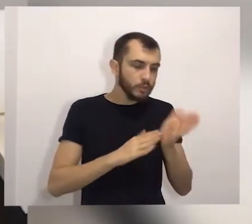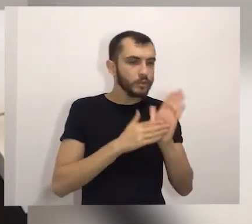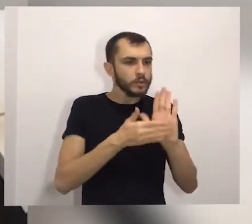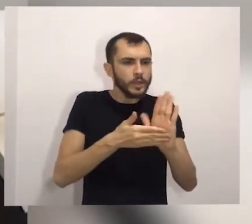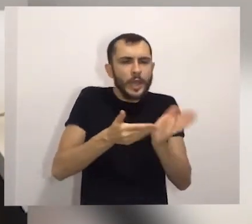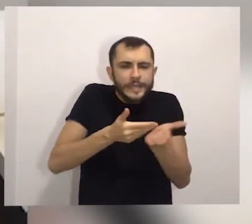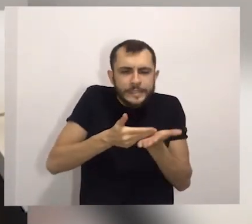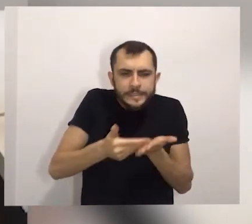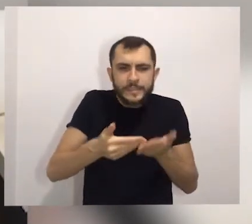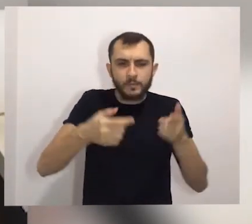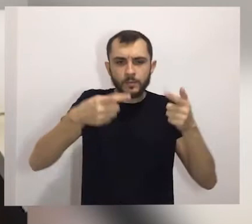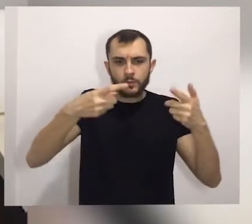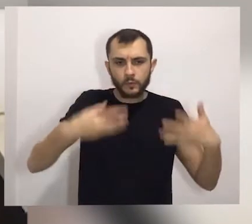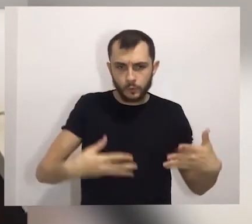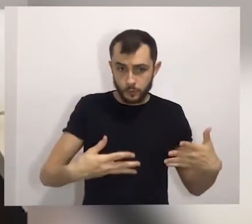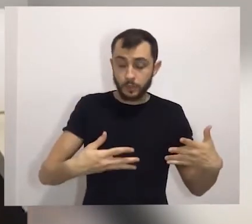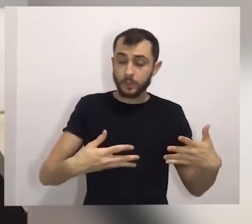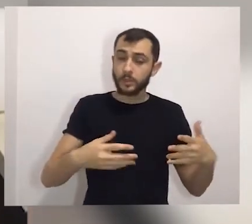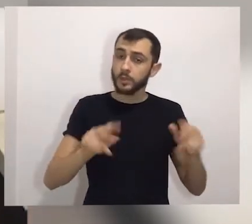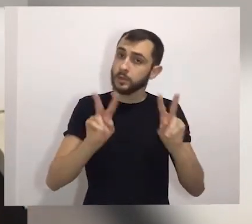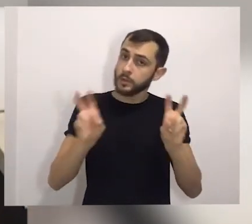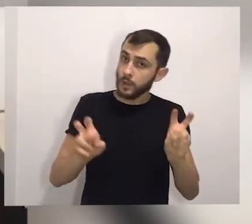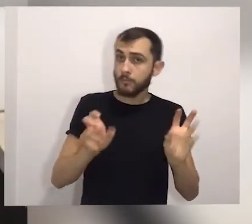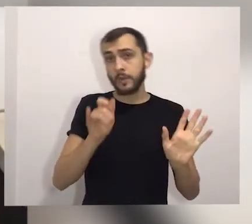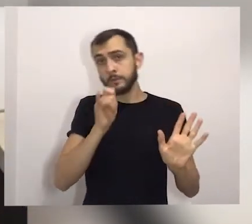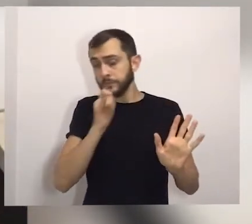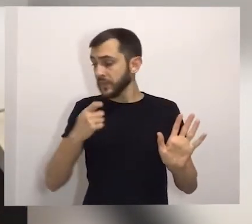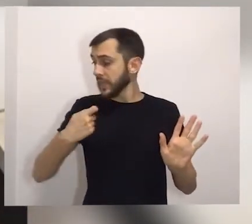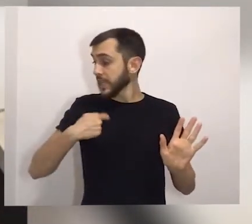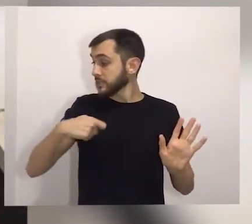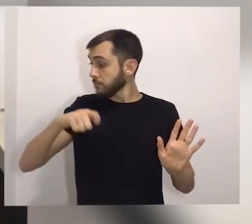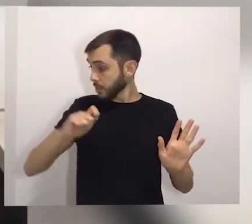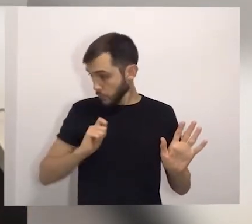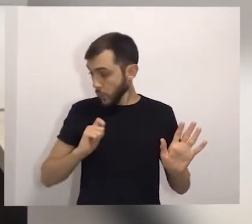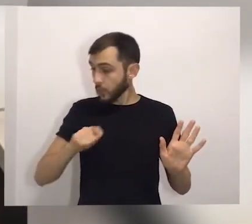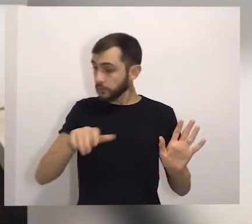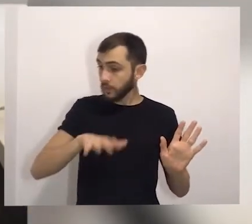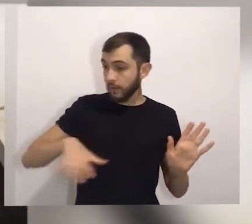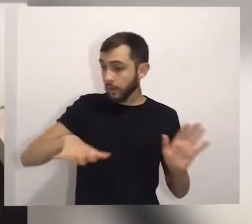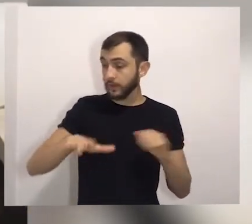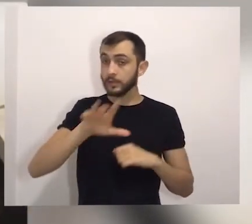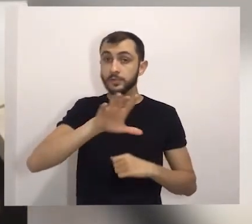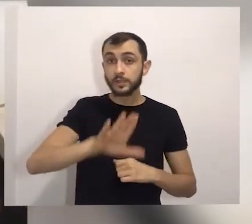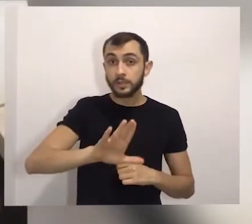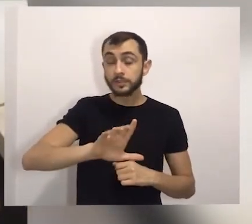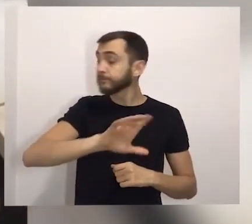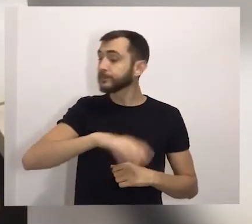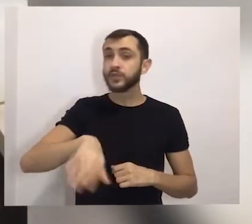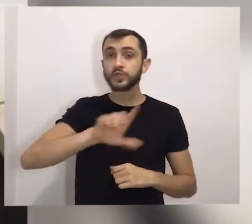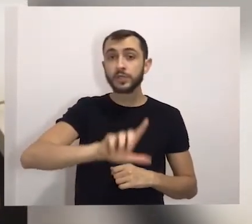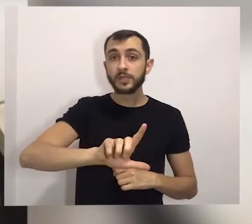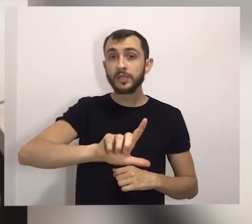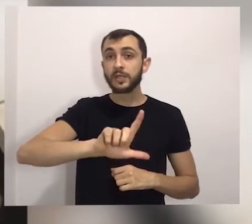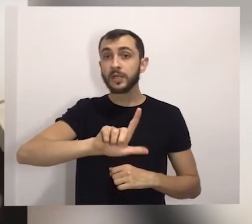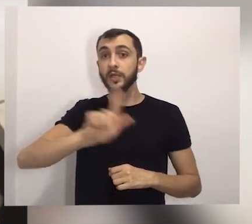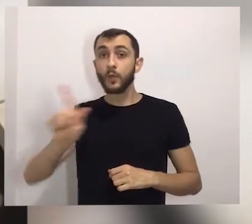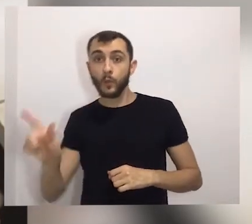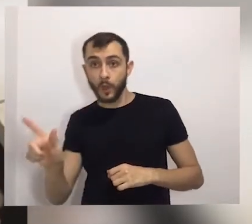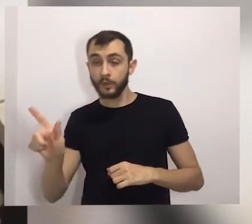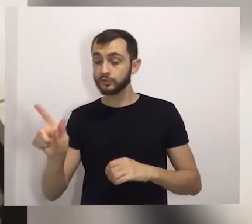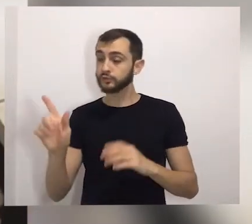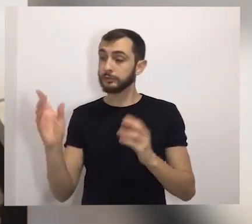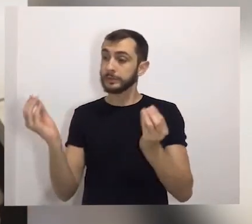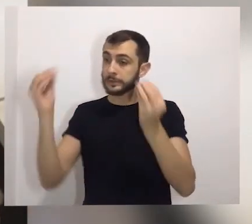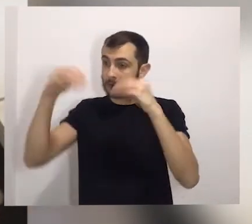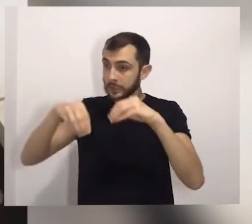introdução para Lens, uma vez que a língua espanhola, oferecida como componente da área de linguagens